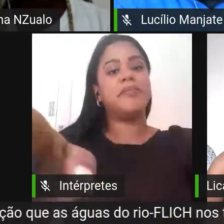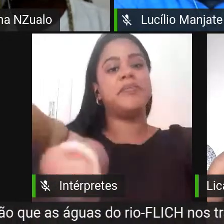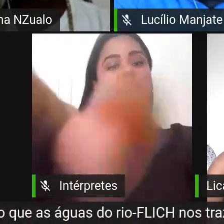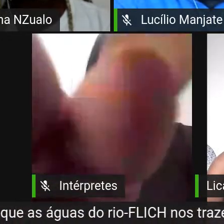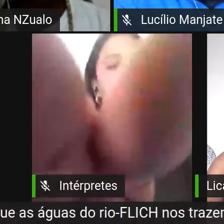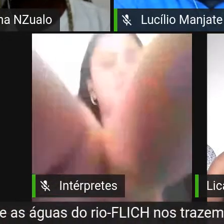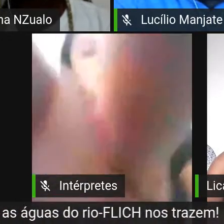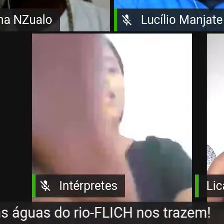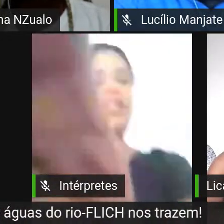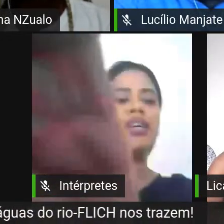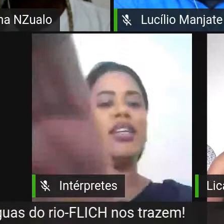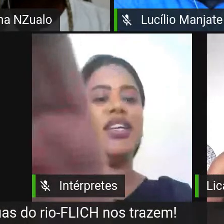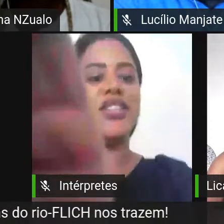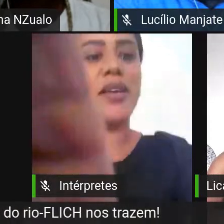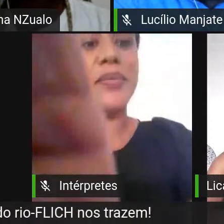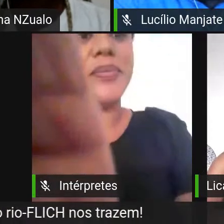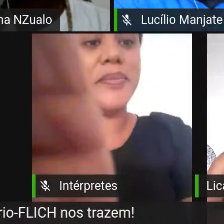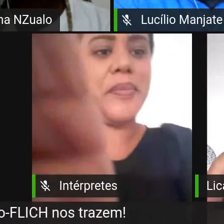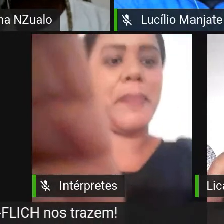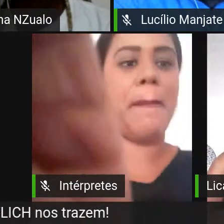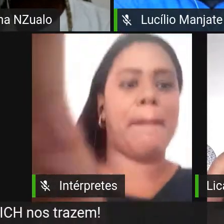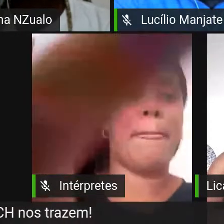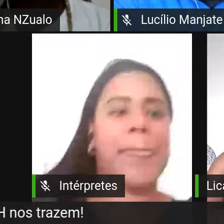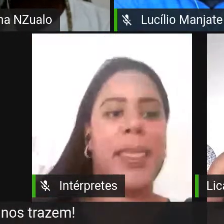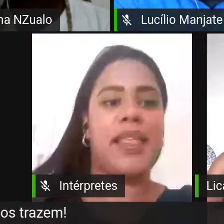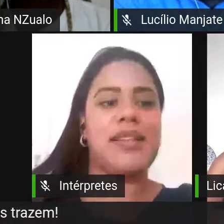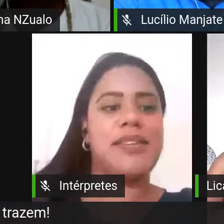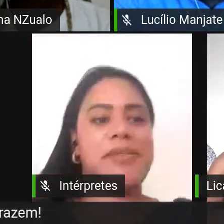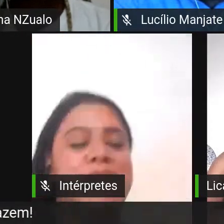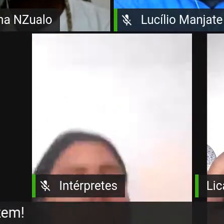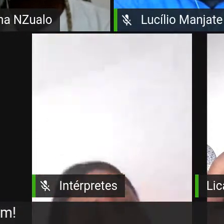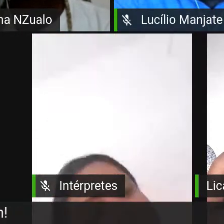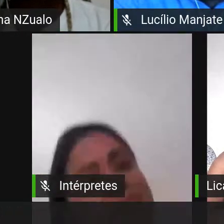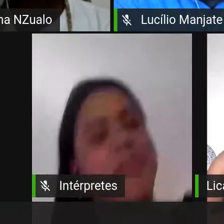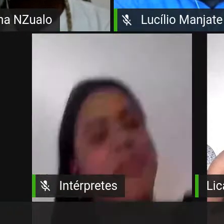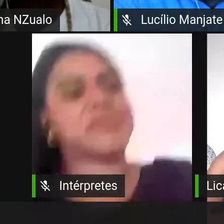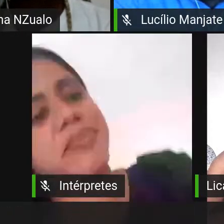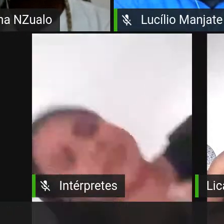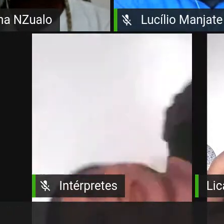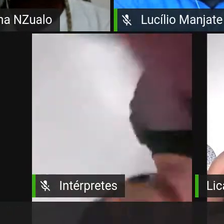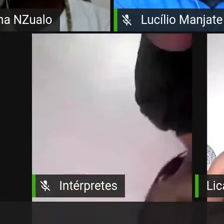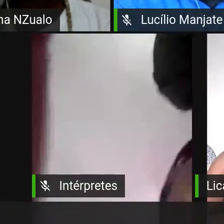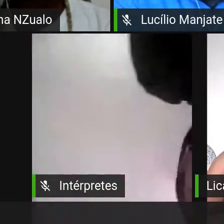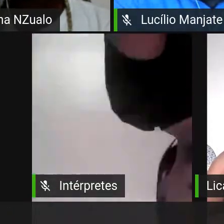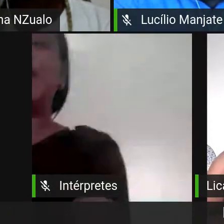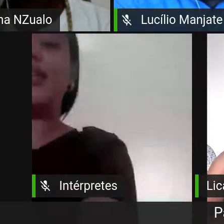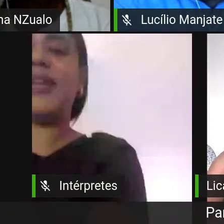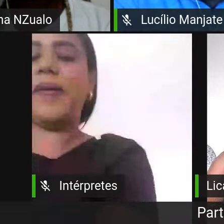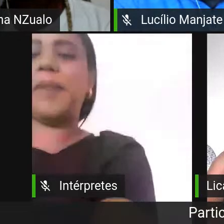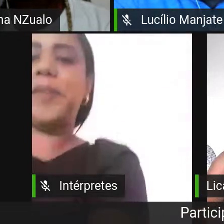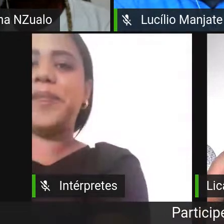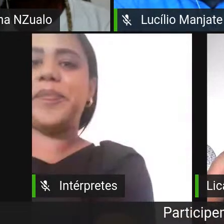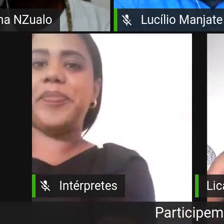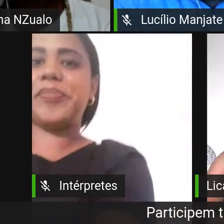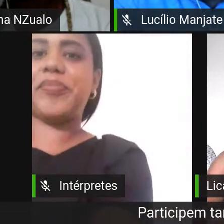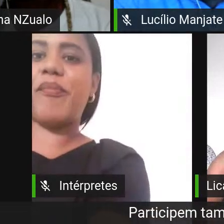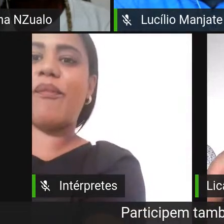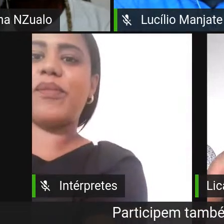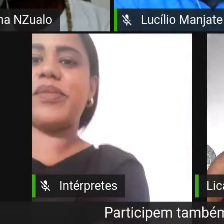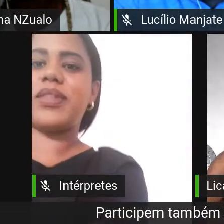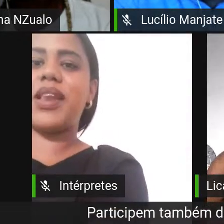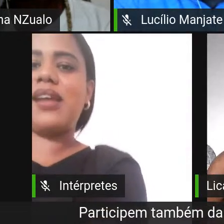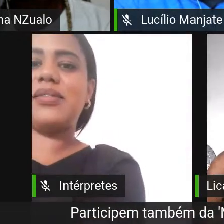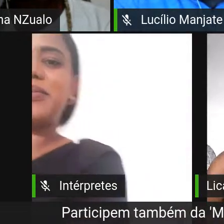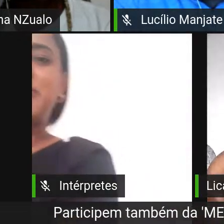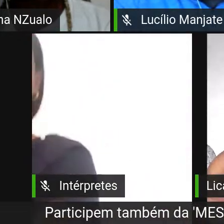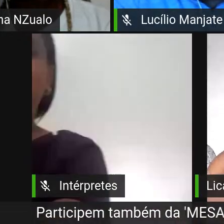Não, teria que conhecer muito melhor os livros de cada um. Conheço a todos e tenho